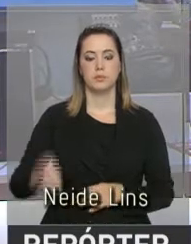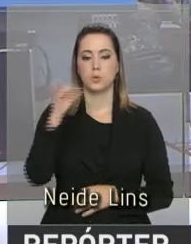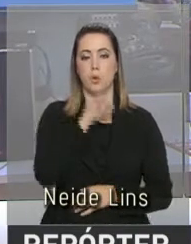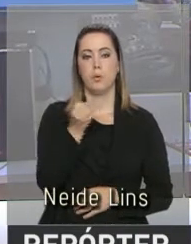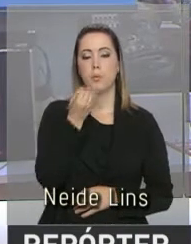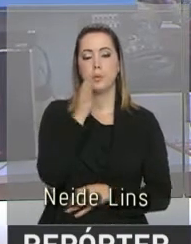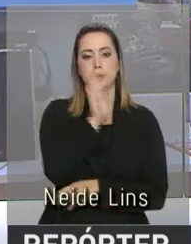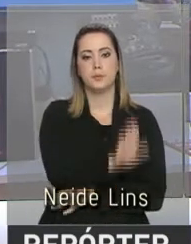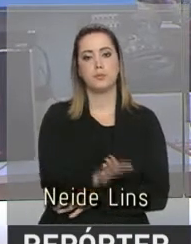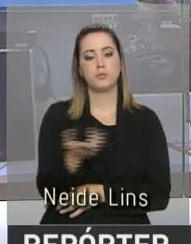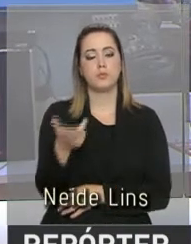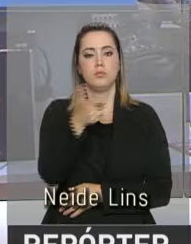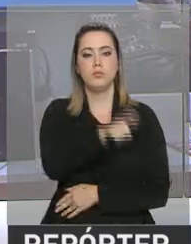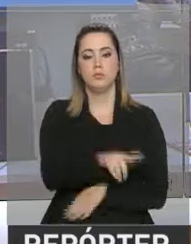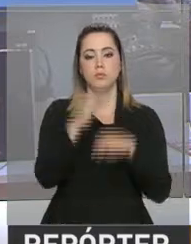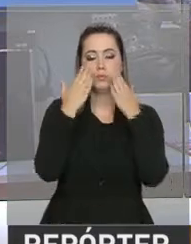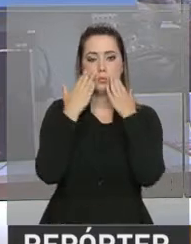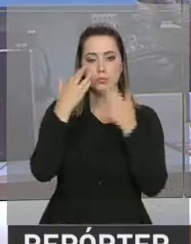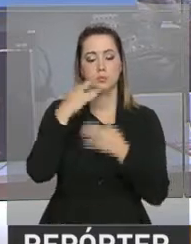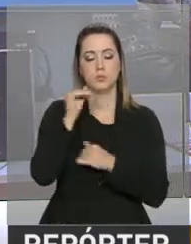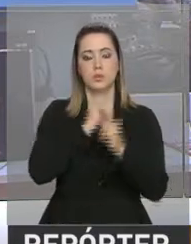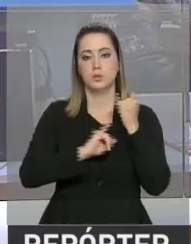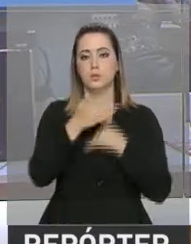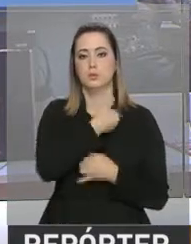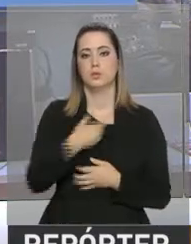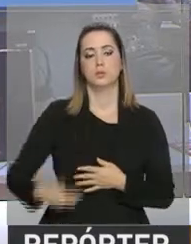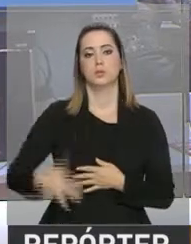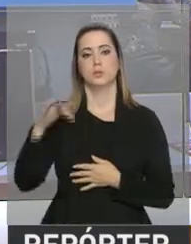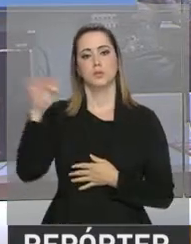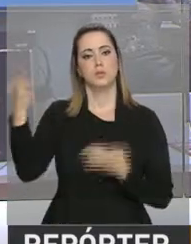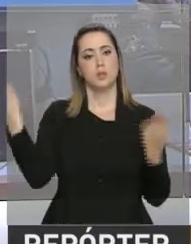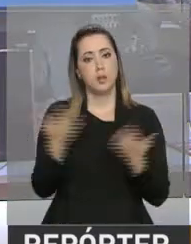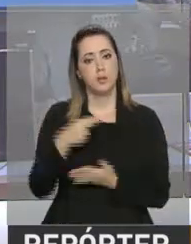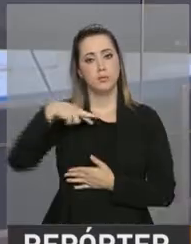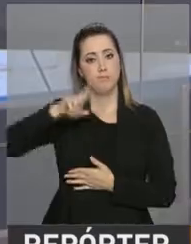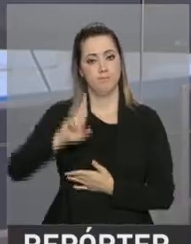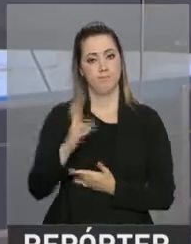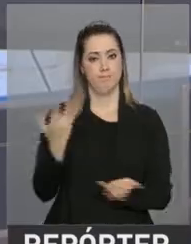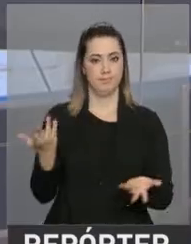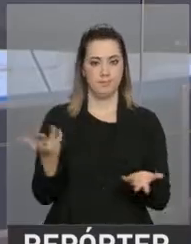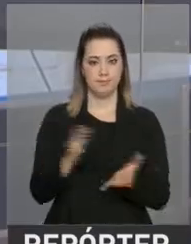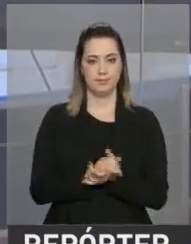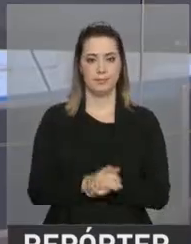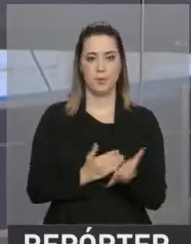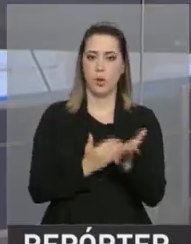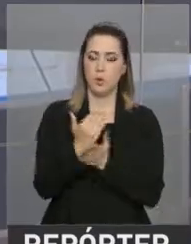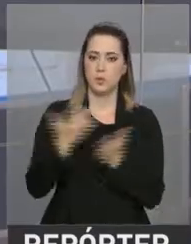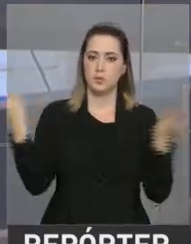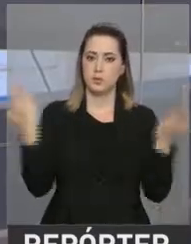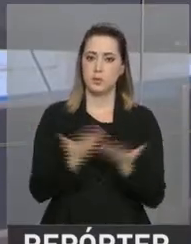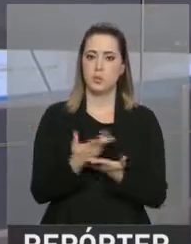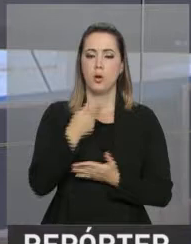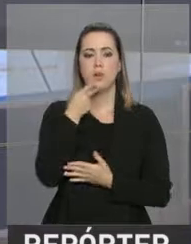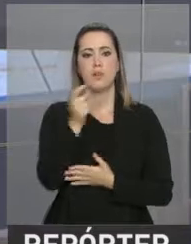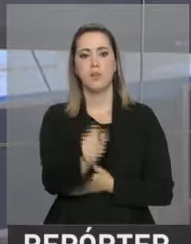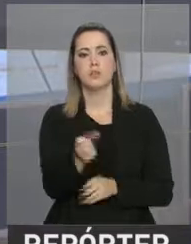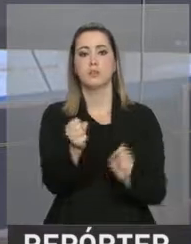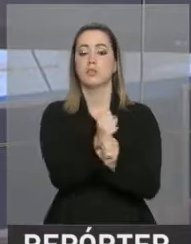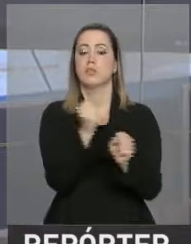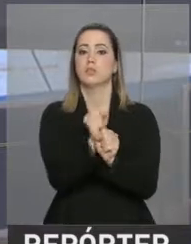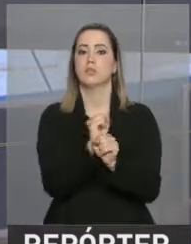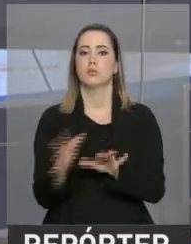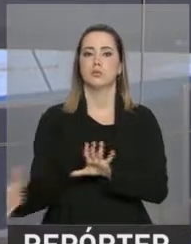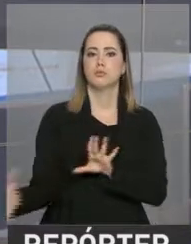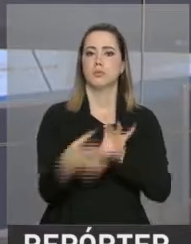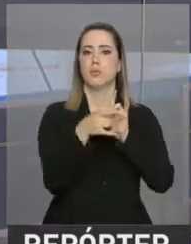Olá, boa tarde. Estamos de volta com as notícias do governo federal aqui no Repórter NBR. E começamos esta edição falando das obras de